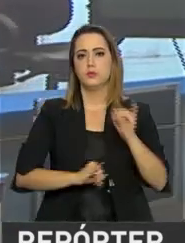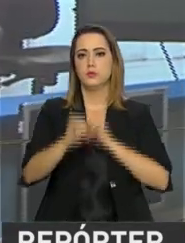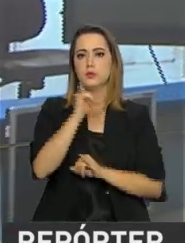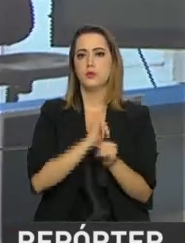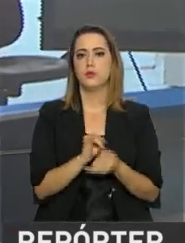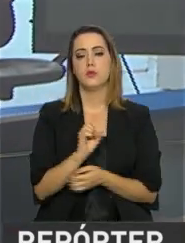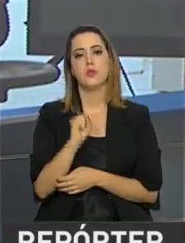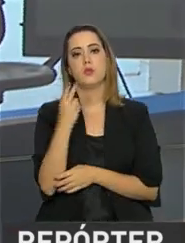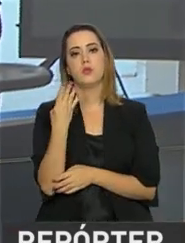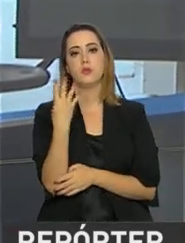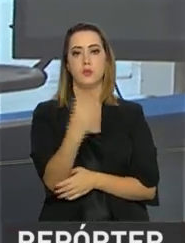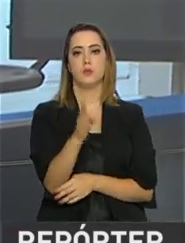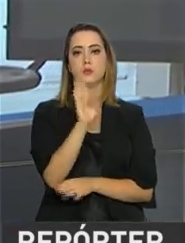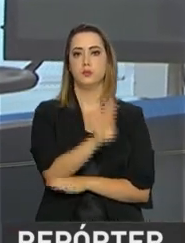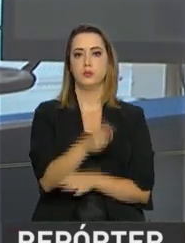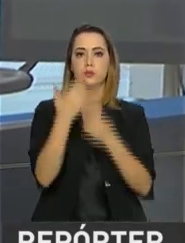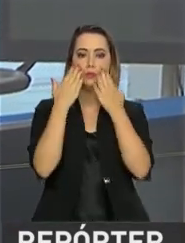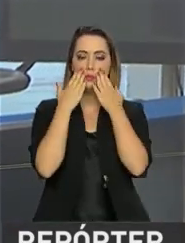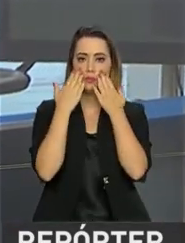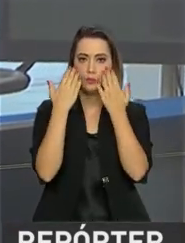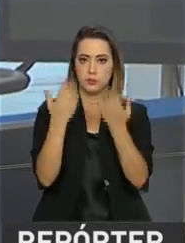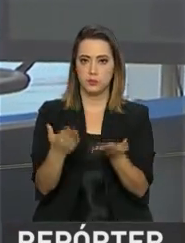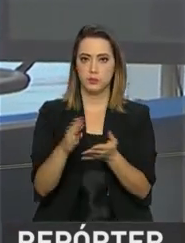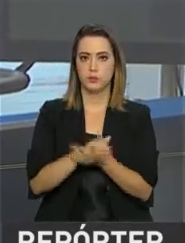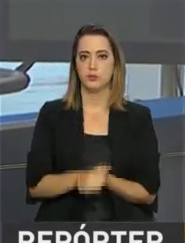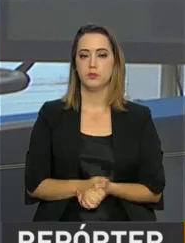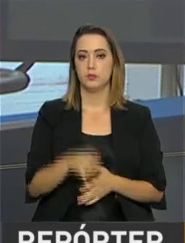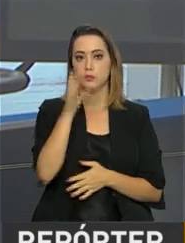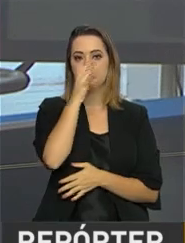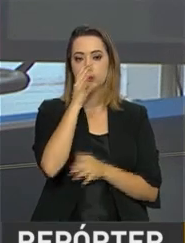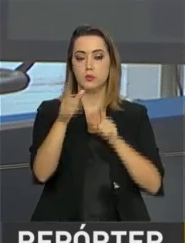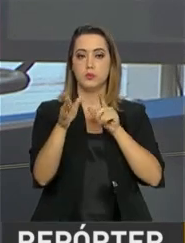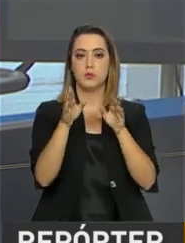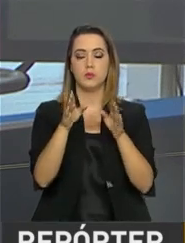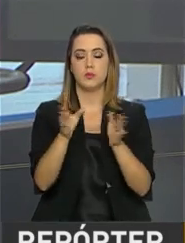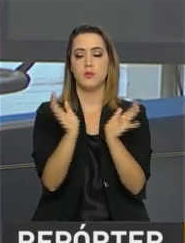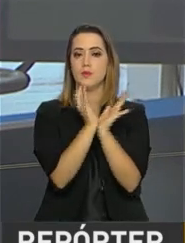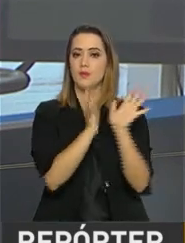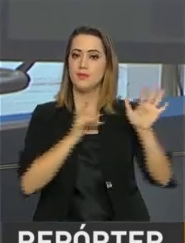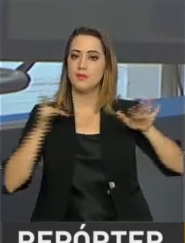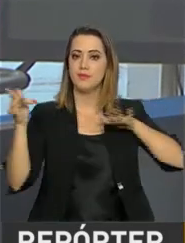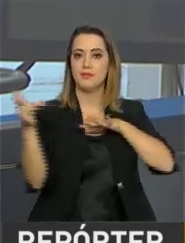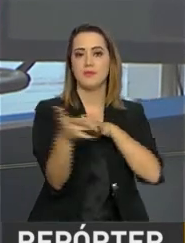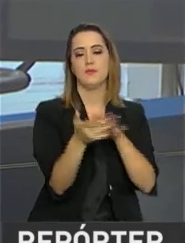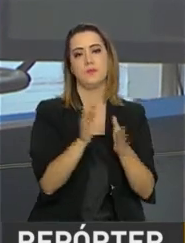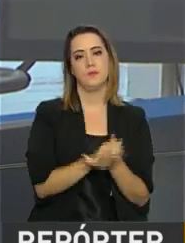com outras informações o às quatro da tarde na próxima edição acompanhe as novidades também pelas nossas redes sociais